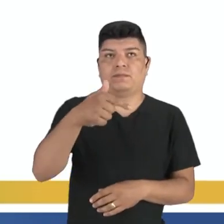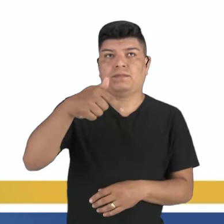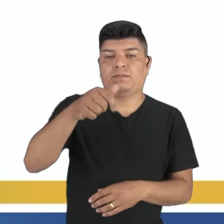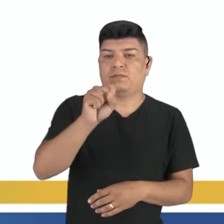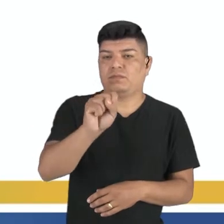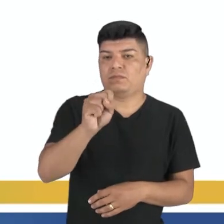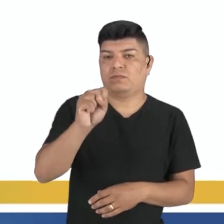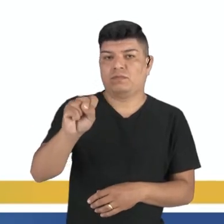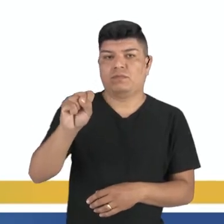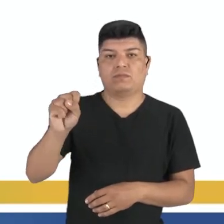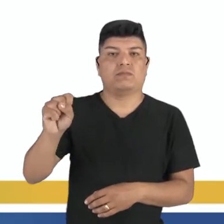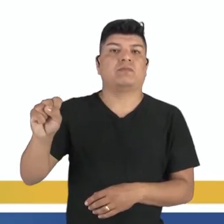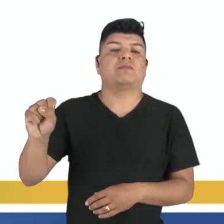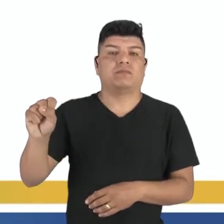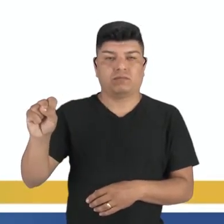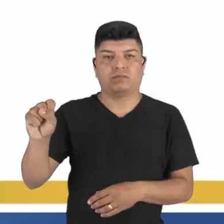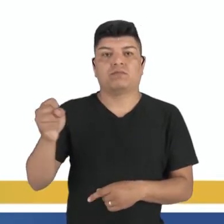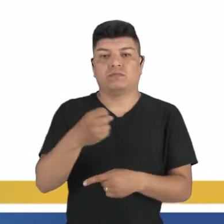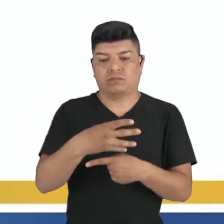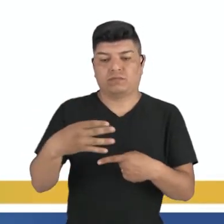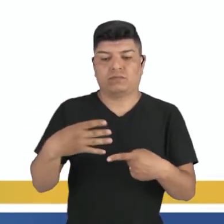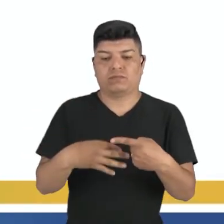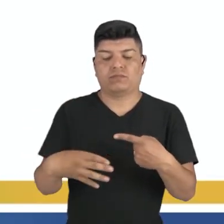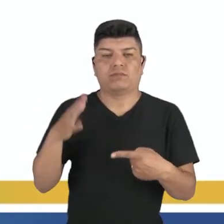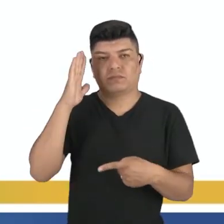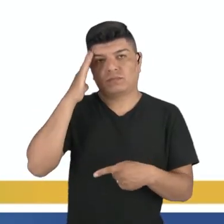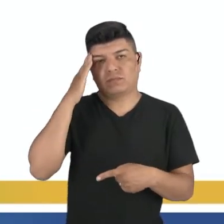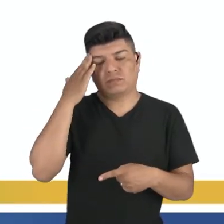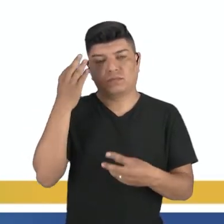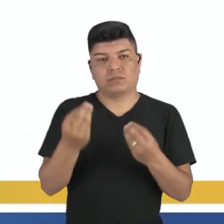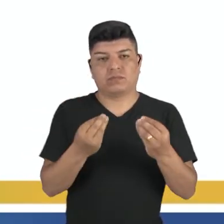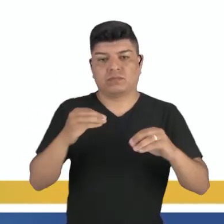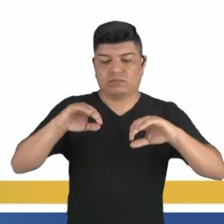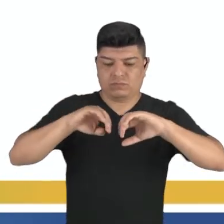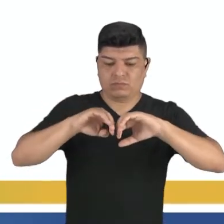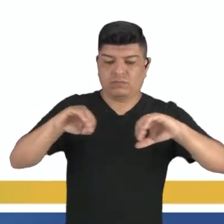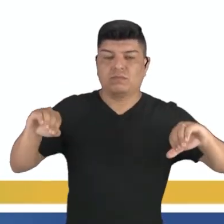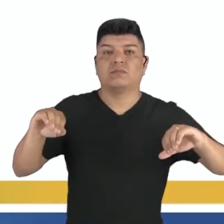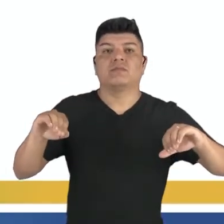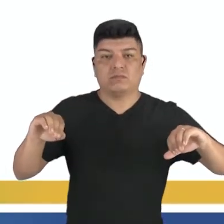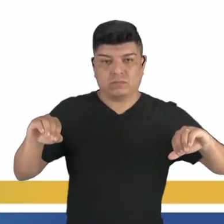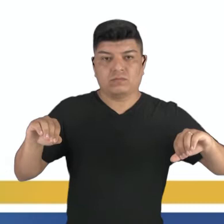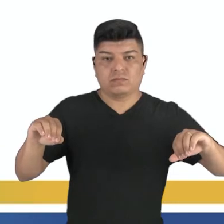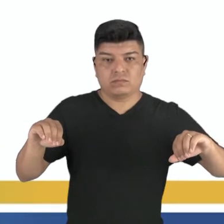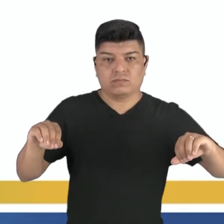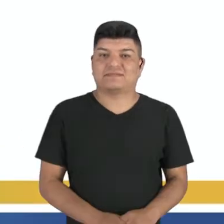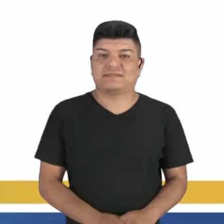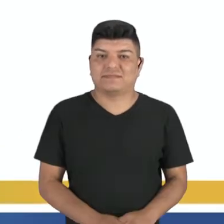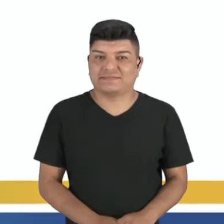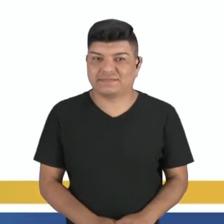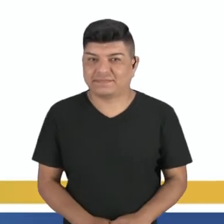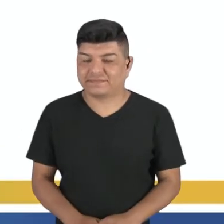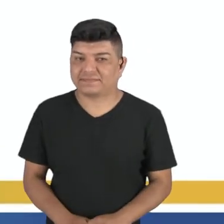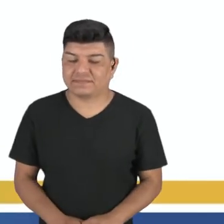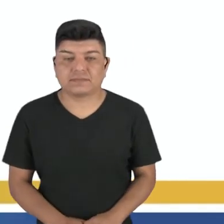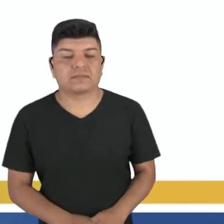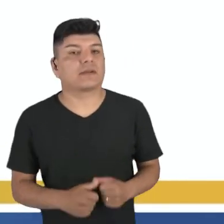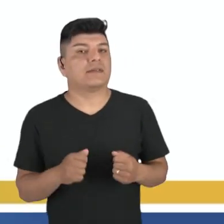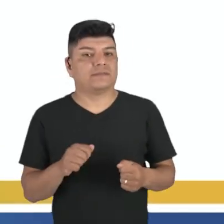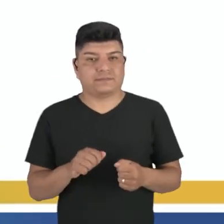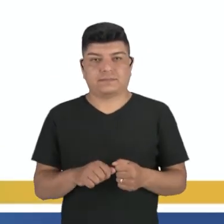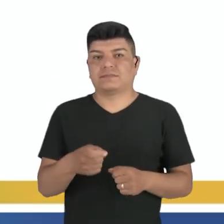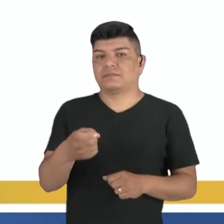1,27888 na sua forma fracionária, né? Nós vamos entender aí como separar a parte não periódica de uma dízima. Então, fazemos,